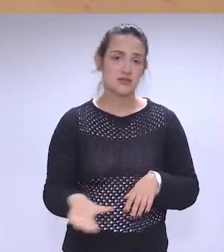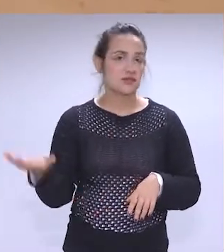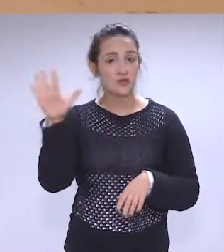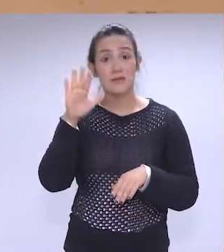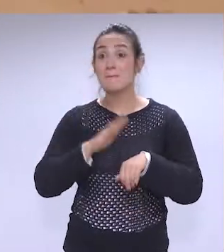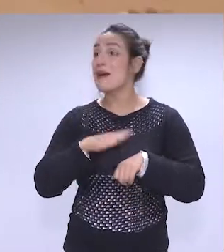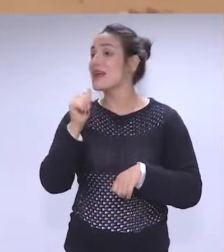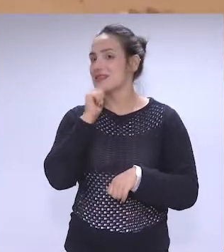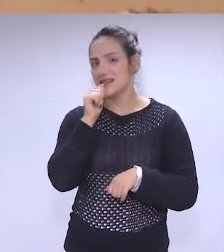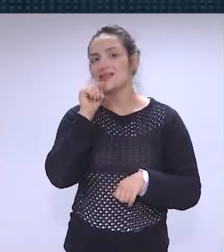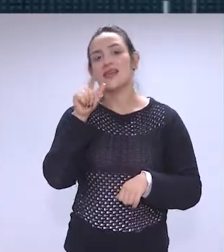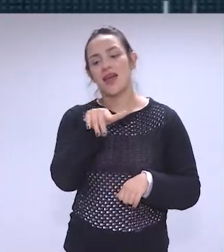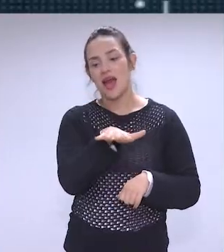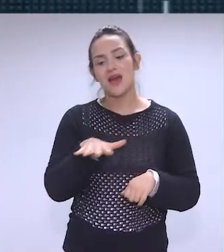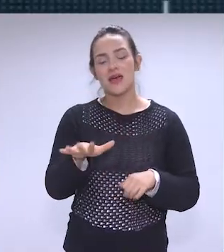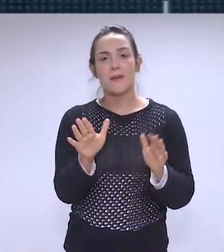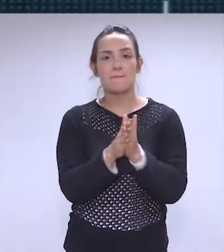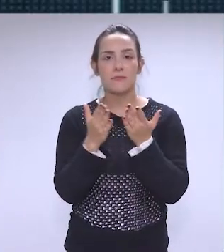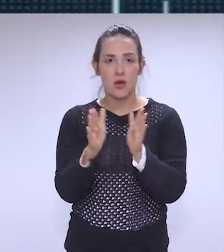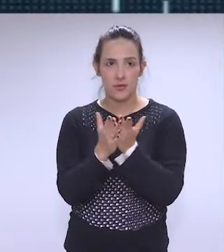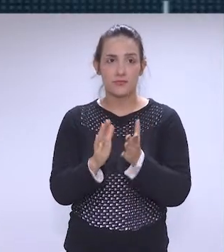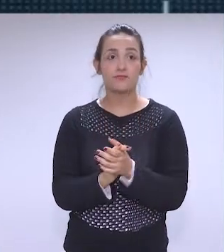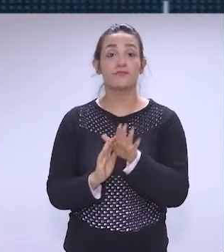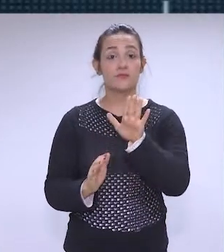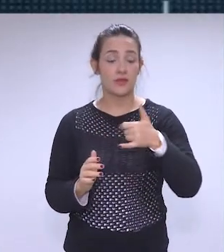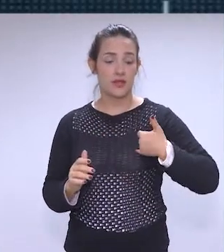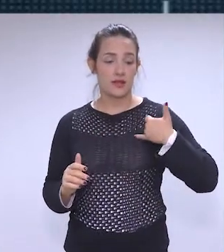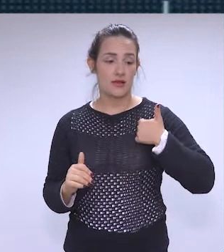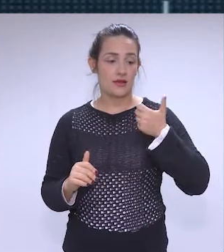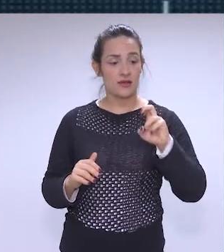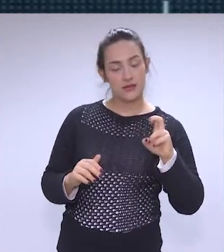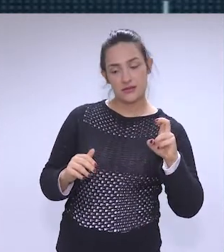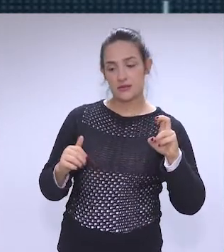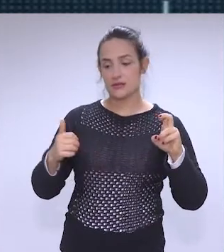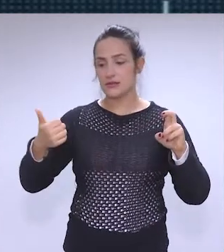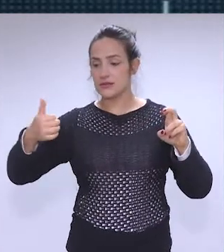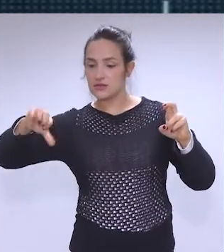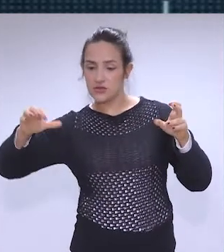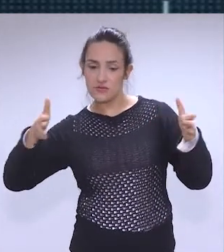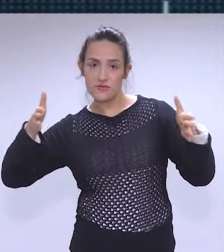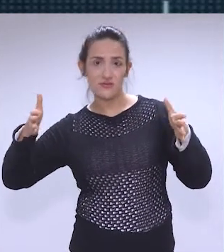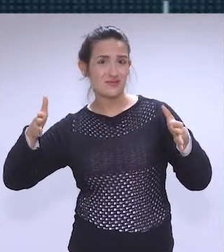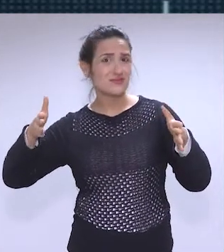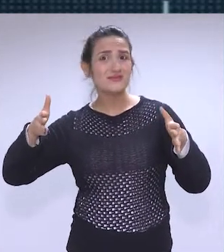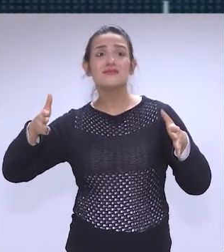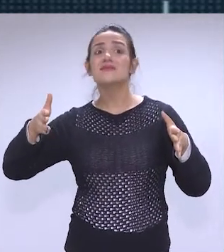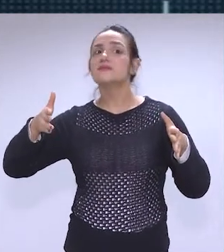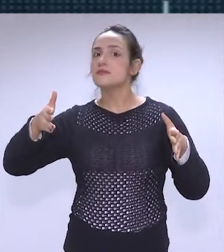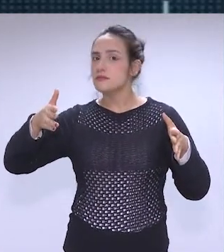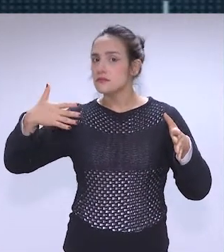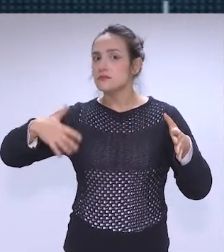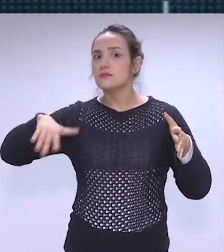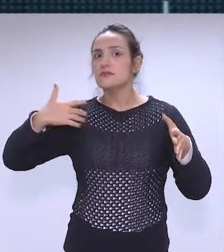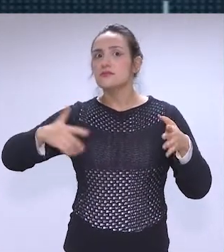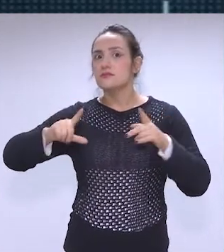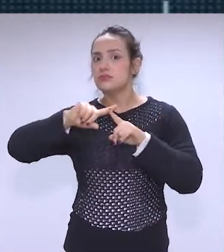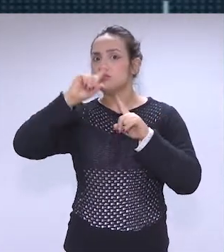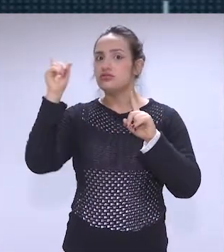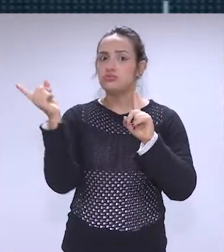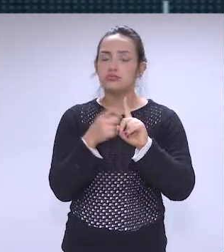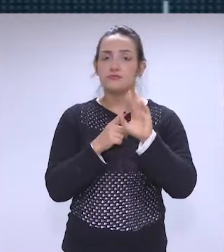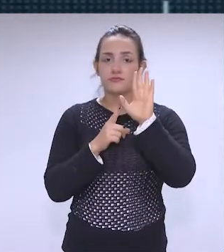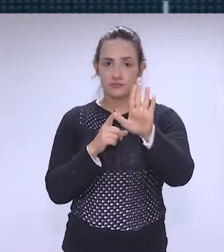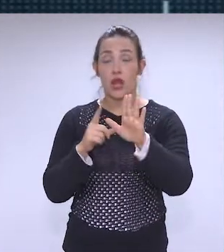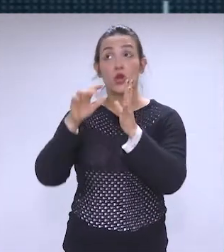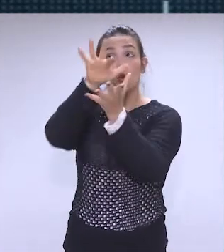comum em áreas pobres. Dos 15 aos 19 anos, os dados assustam igualmente. Só para se ter uma ideia, enquanto a